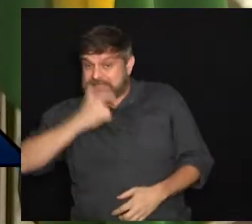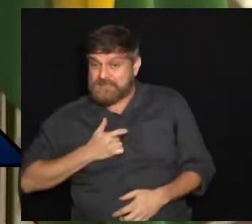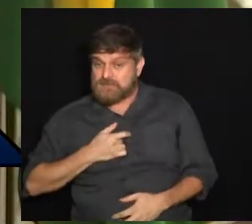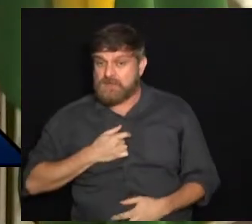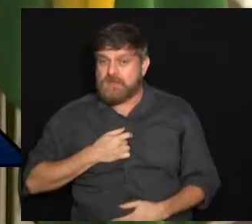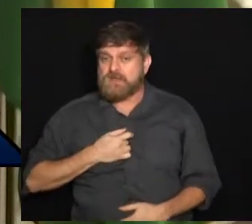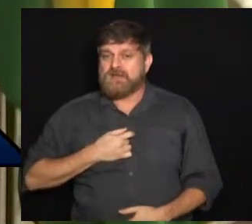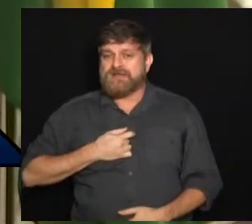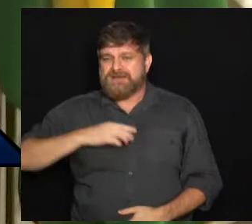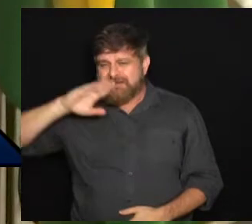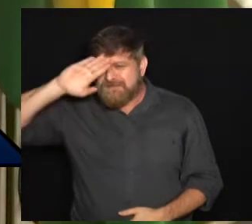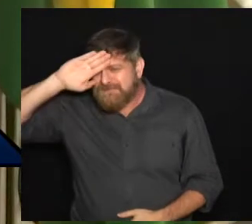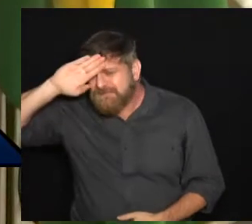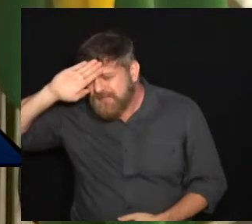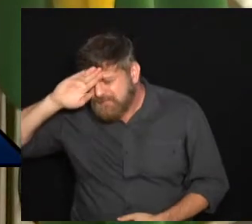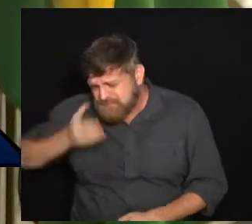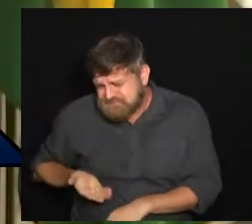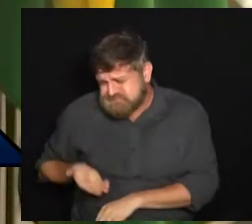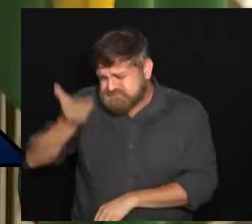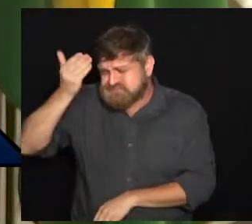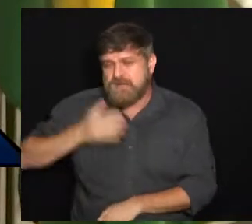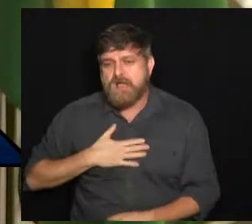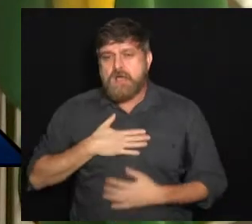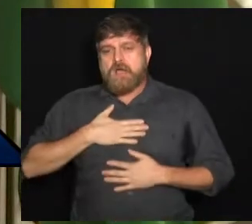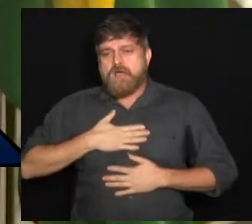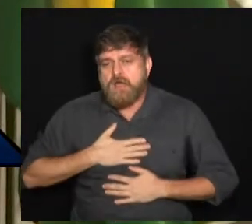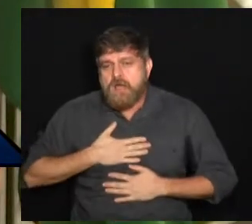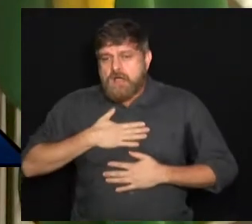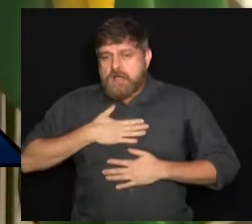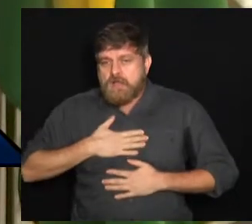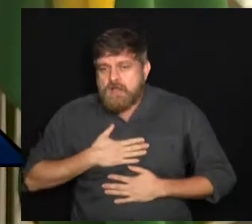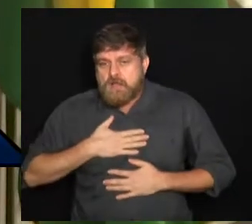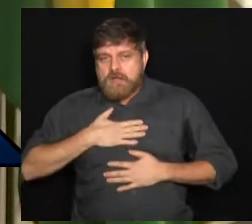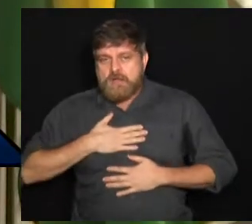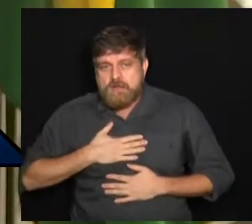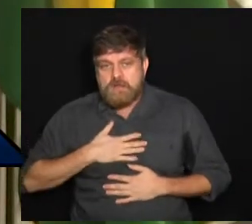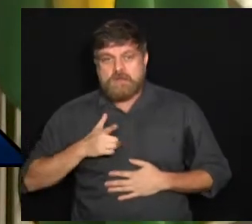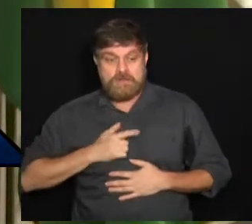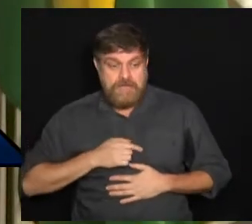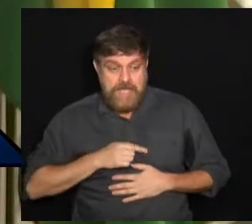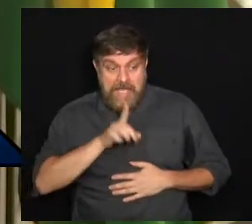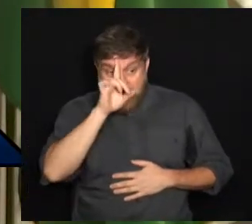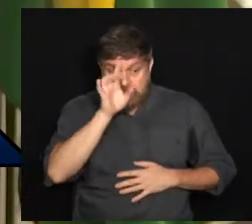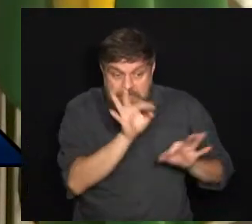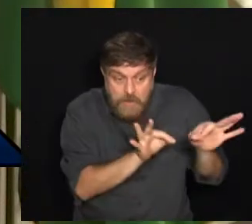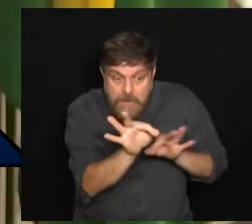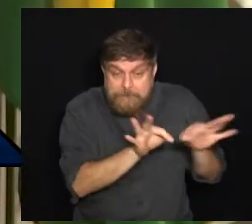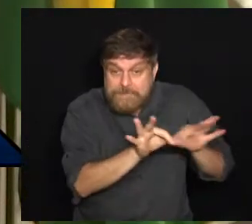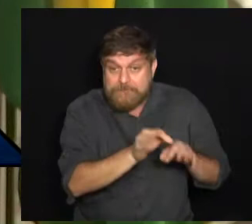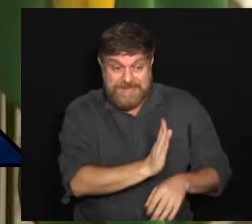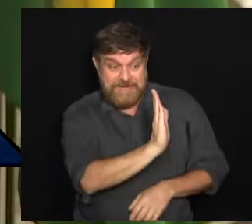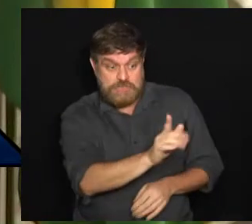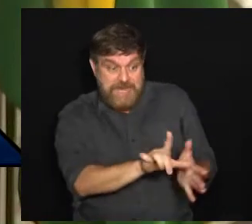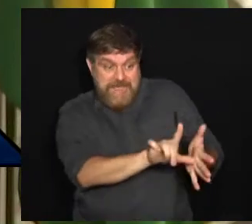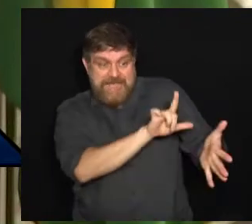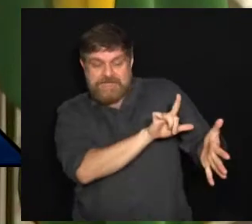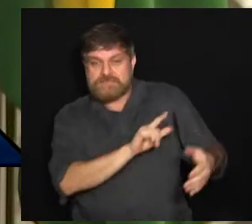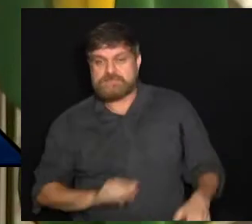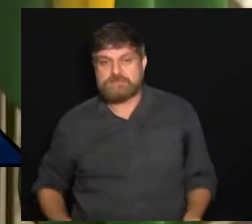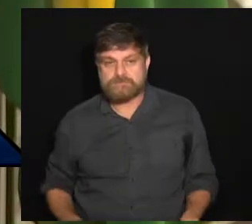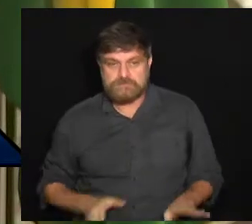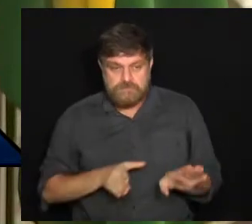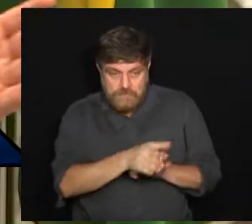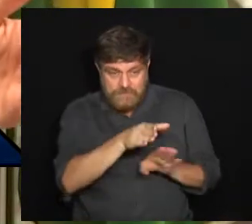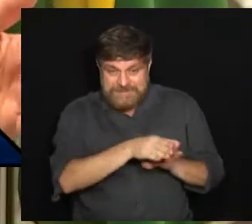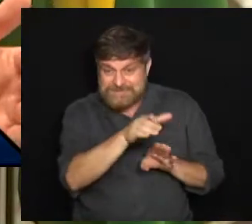tosse, febre, mal-estar e falta de ar, estou indo para o hospital. Dessa forma, o hospital consegue se preparar. Uma das orientações que existe para os serviços de saúde